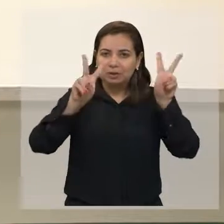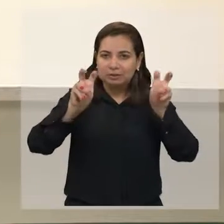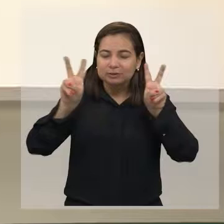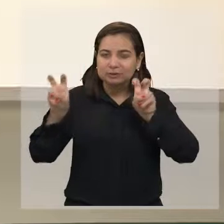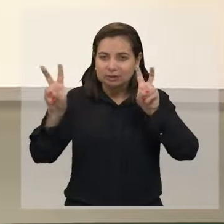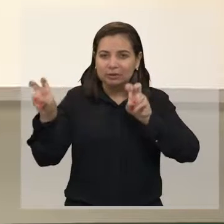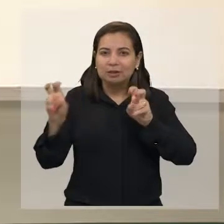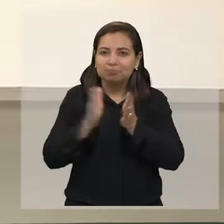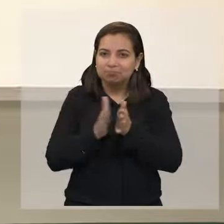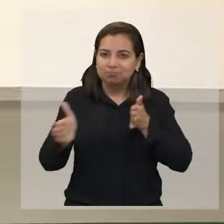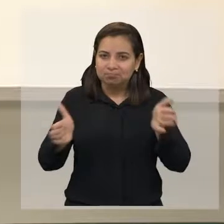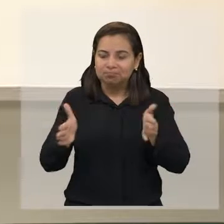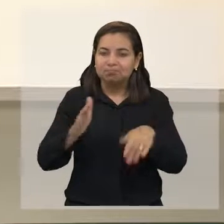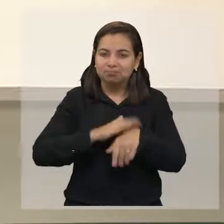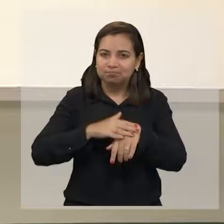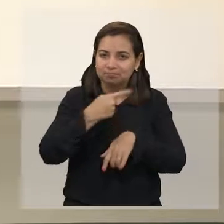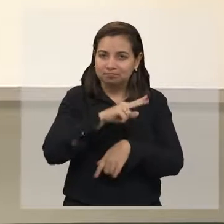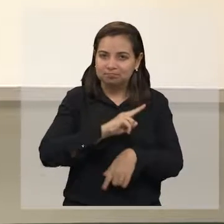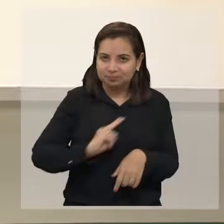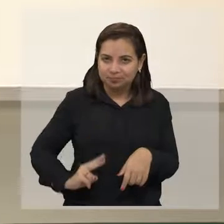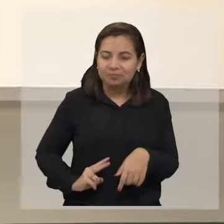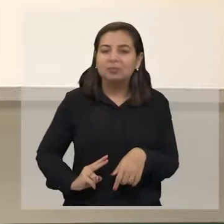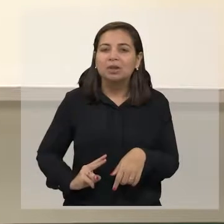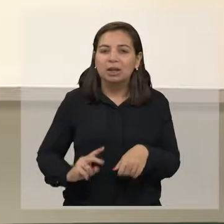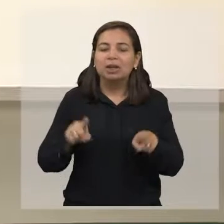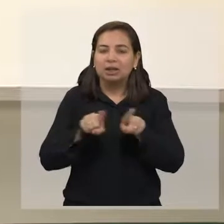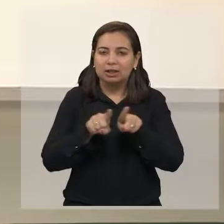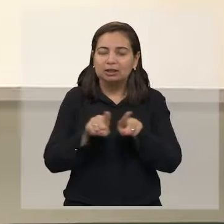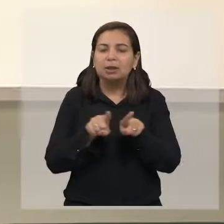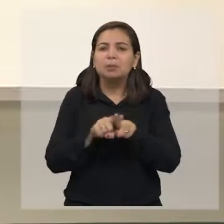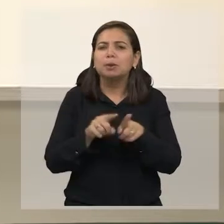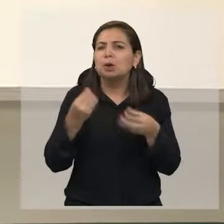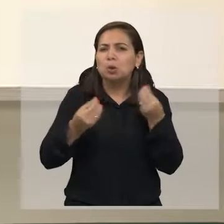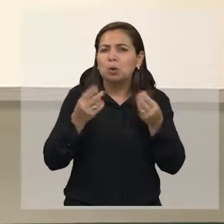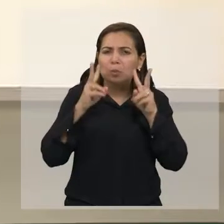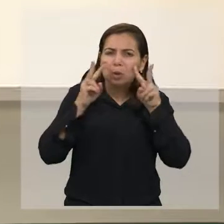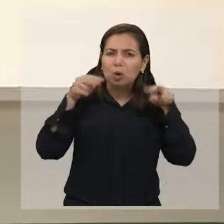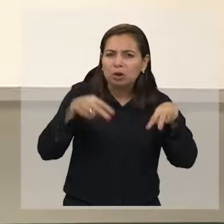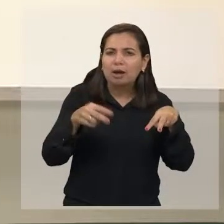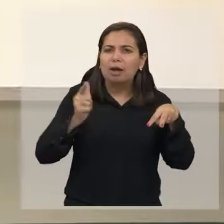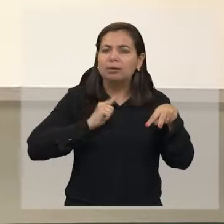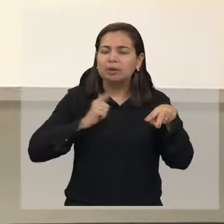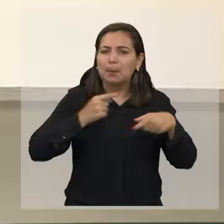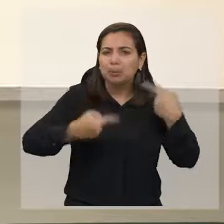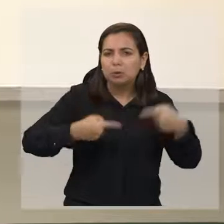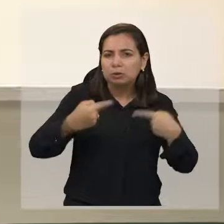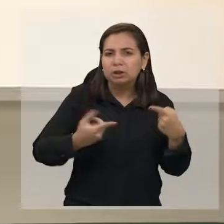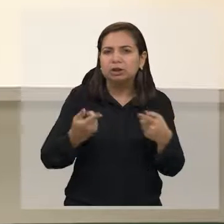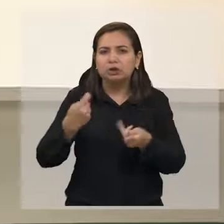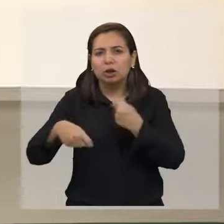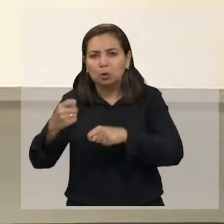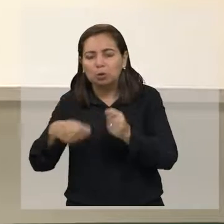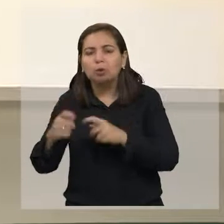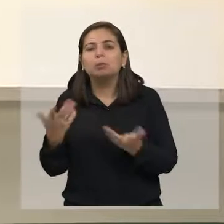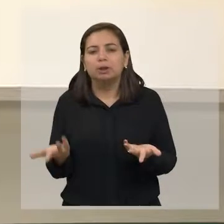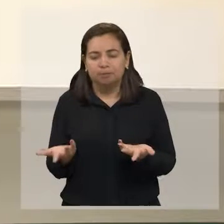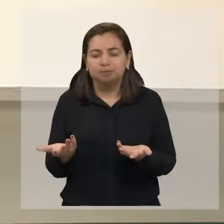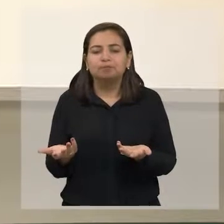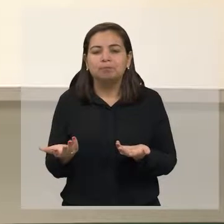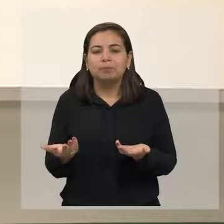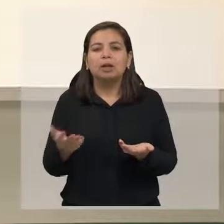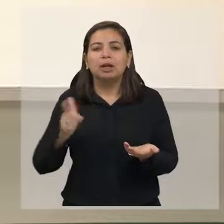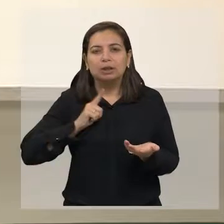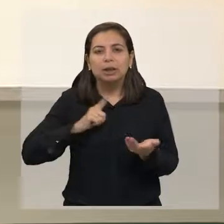temas do mandato do parlamentar, também sobre posicionamentos, olhares que o vereador tem para a política, para a economia. E vamos voltar falando